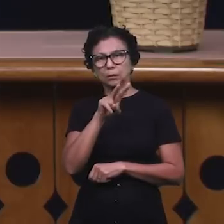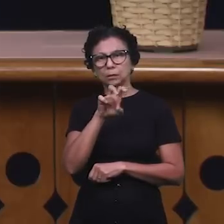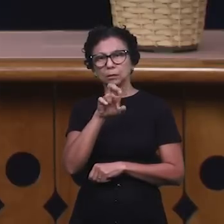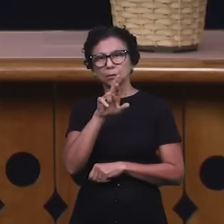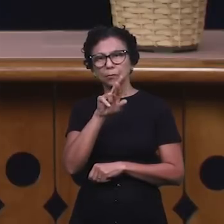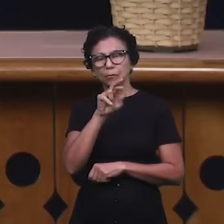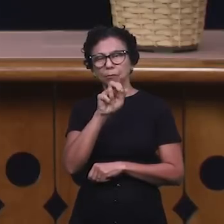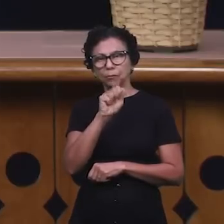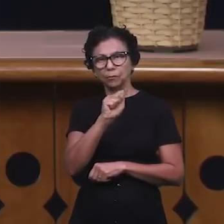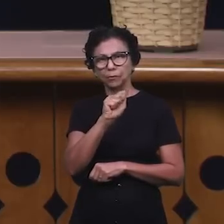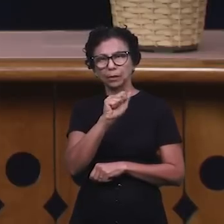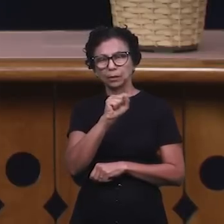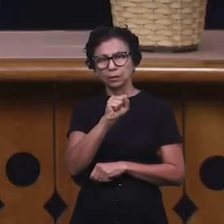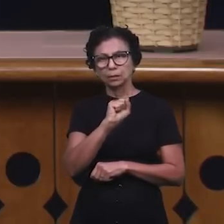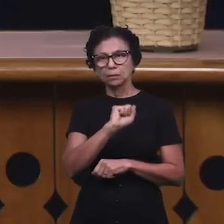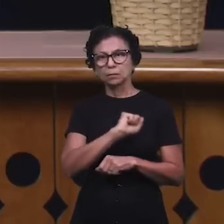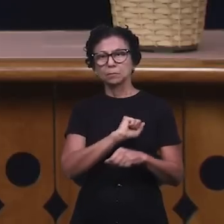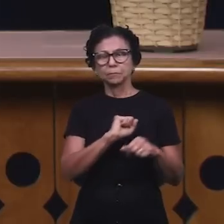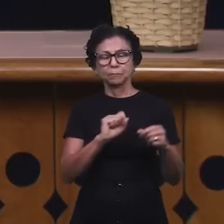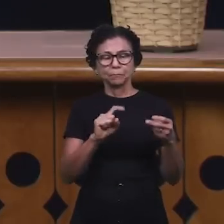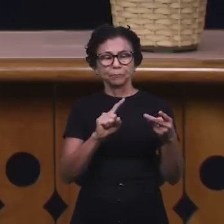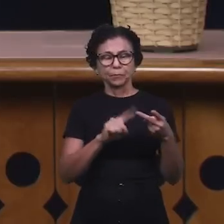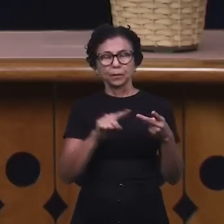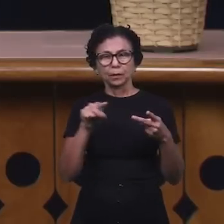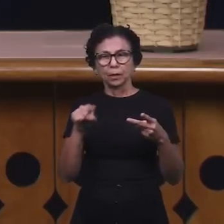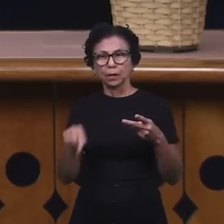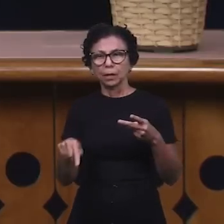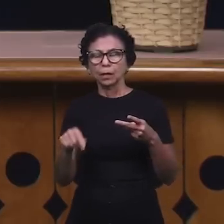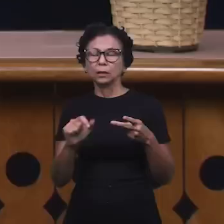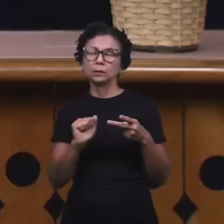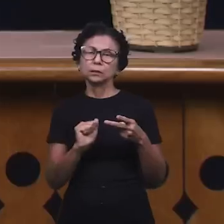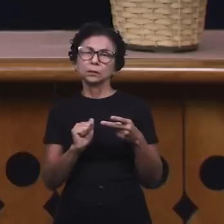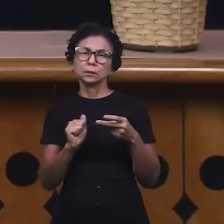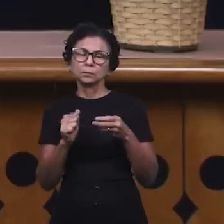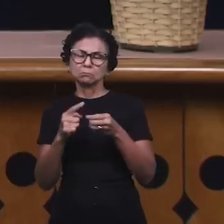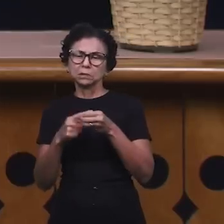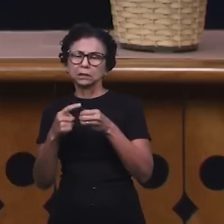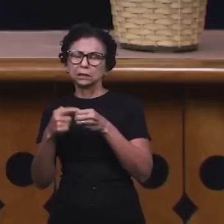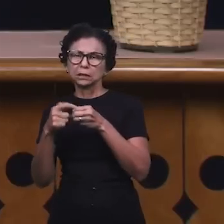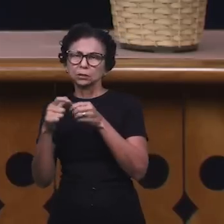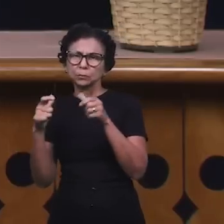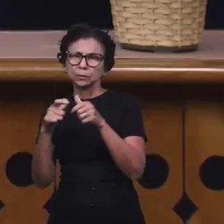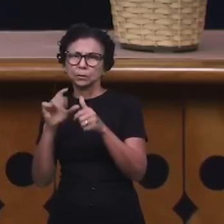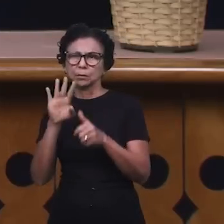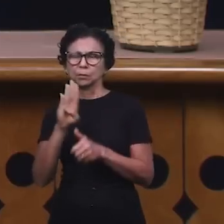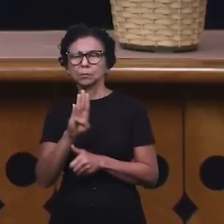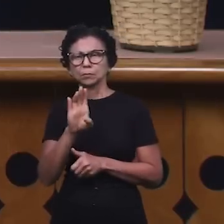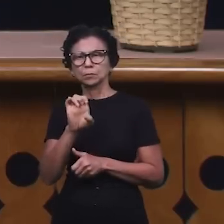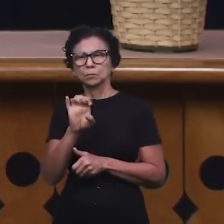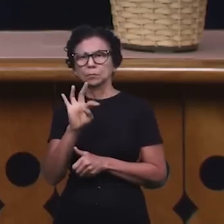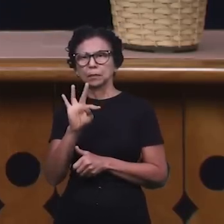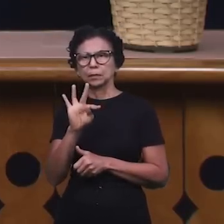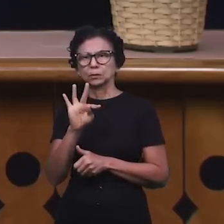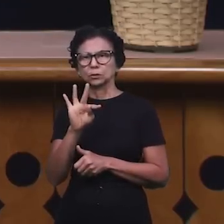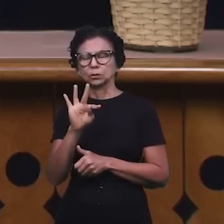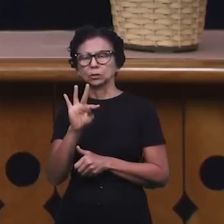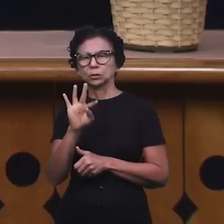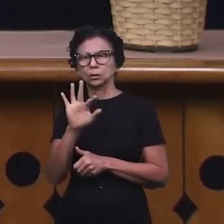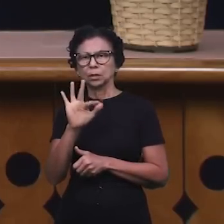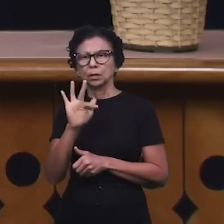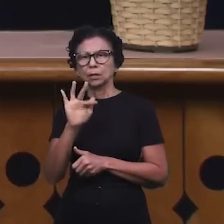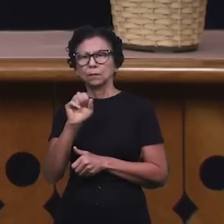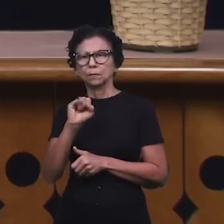Oliveiras chamada Betfagé. Ele saiu de Betânia, muito próximo, e chega em Betfagé, os discípulos